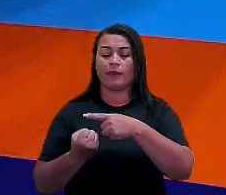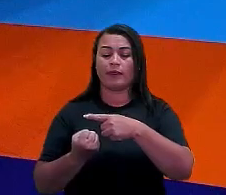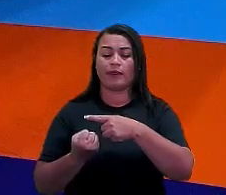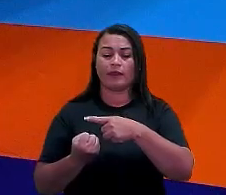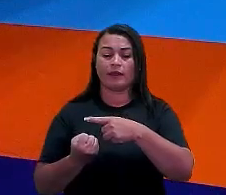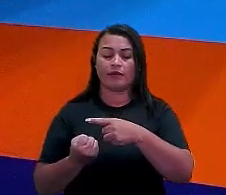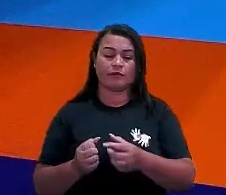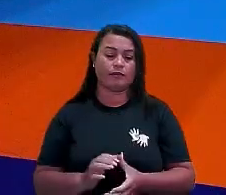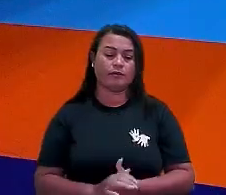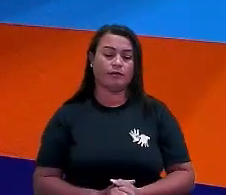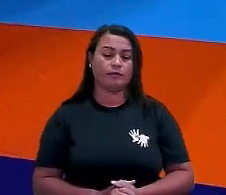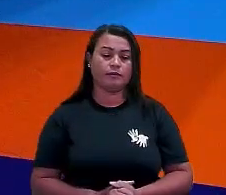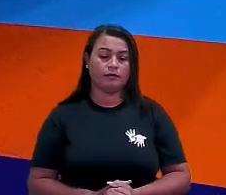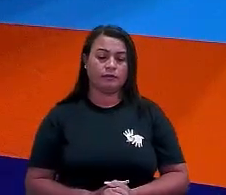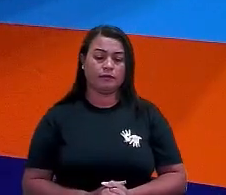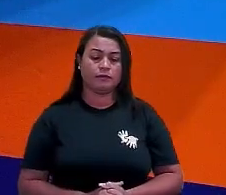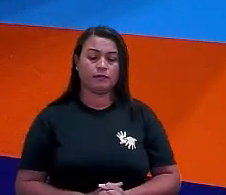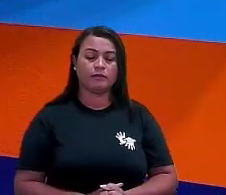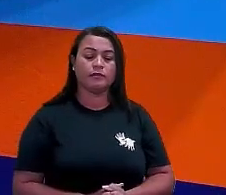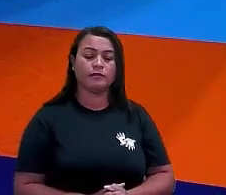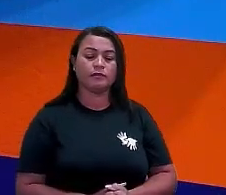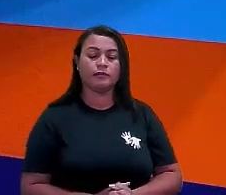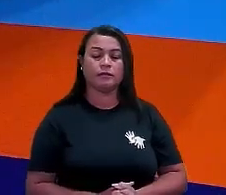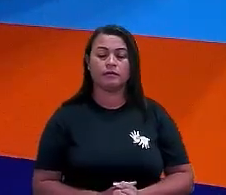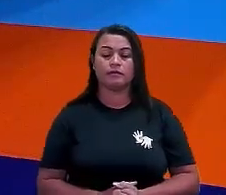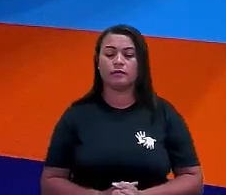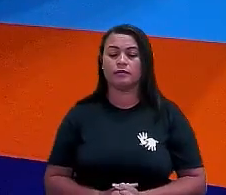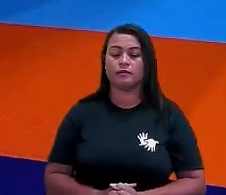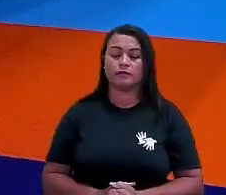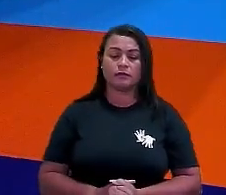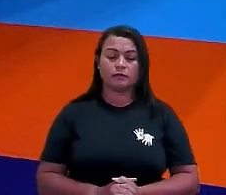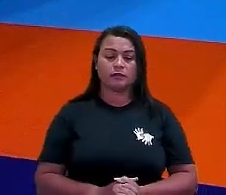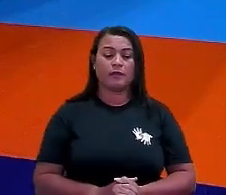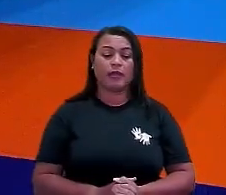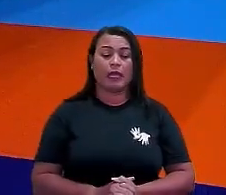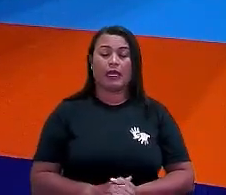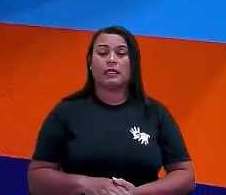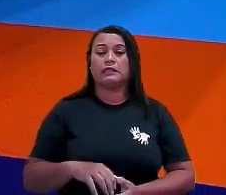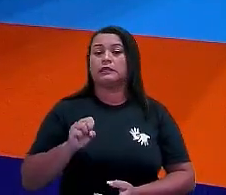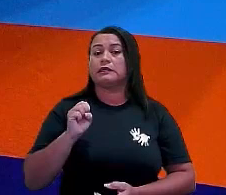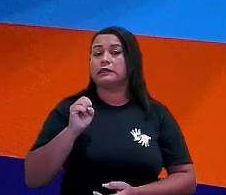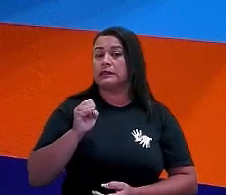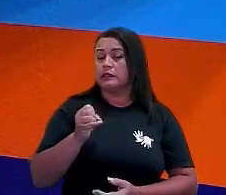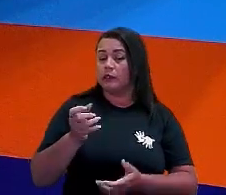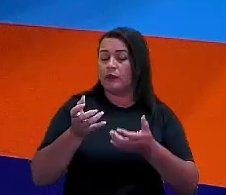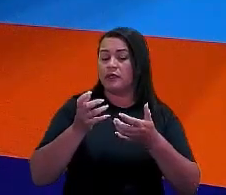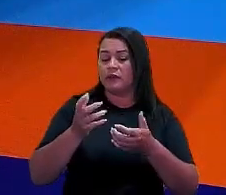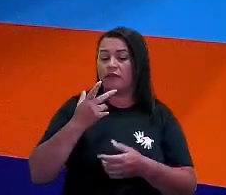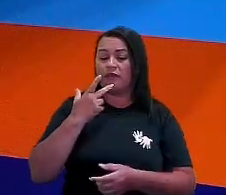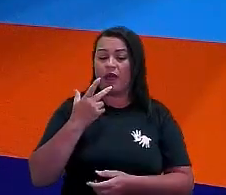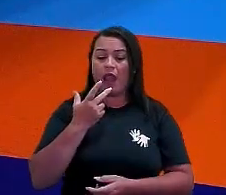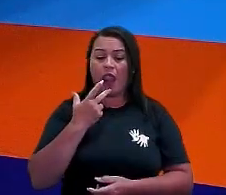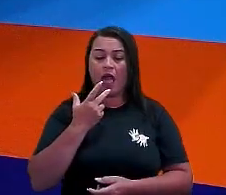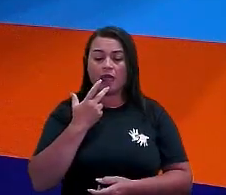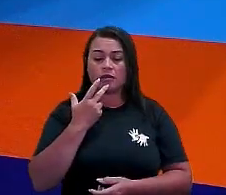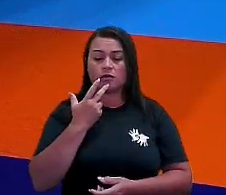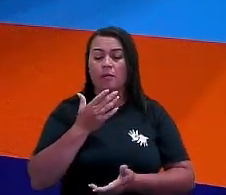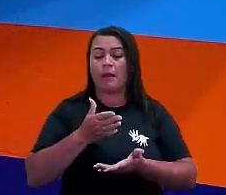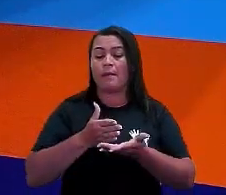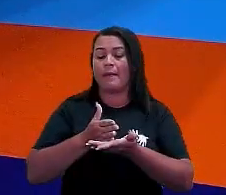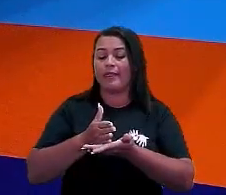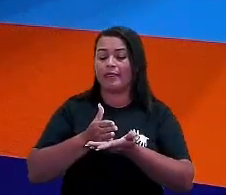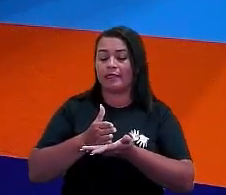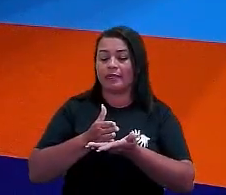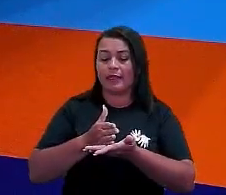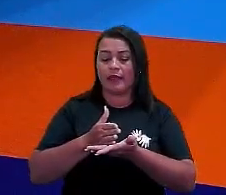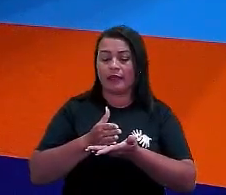1/8, tá certo? Ó, agora, se eu quiser falar sobre a metade,